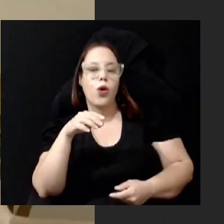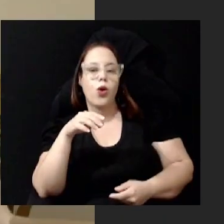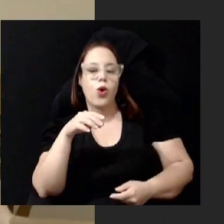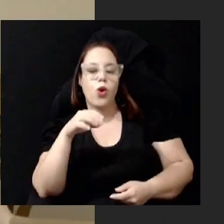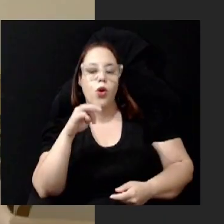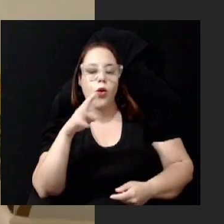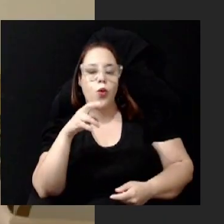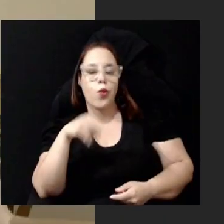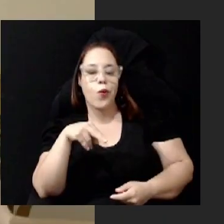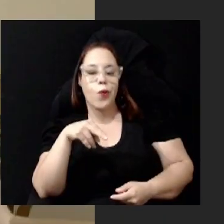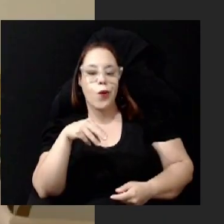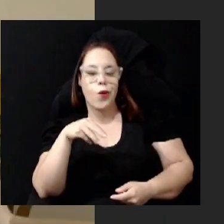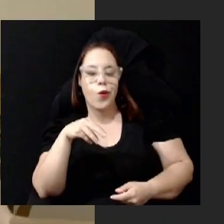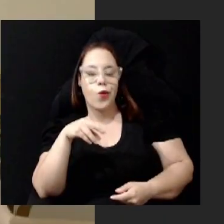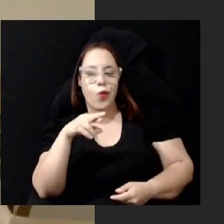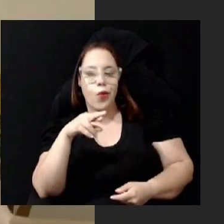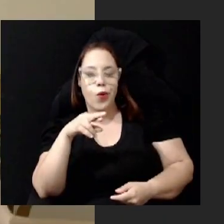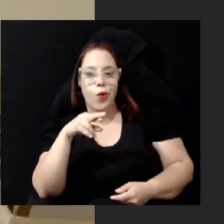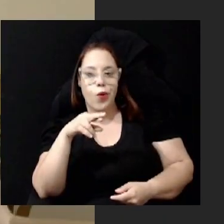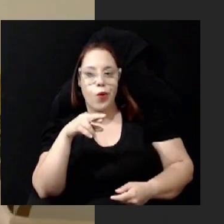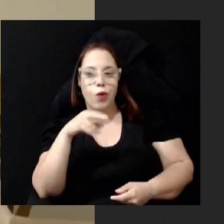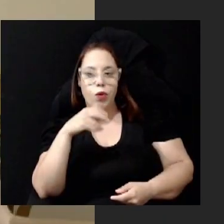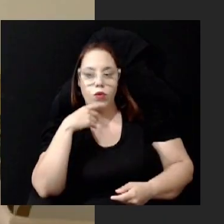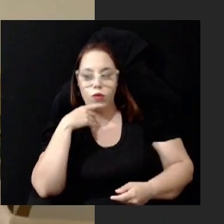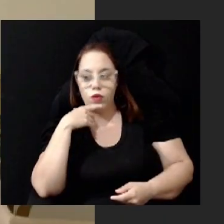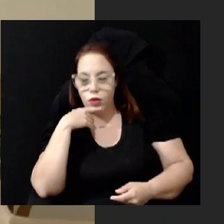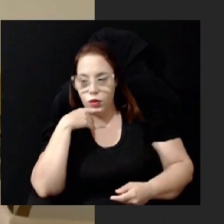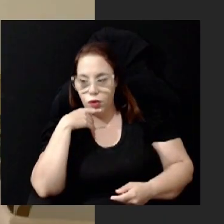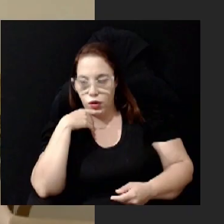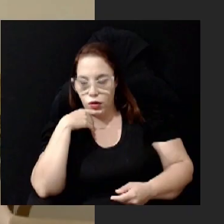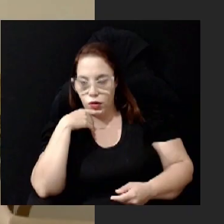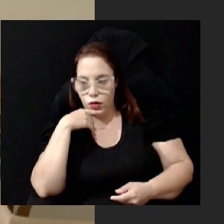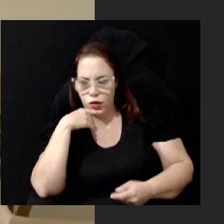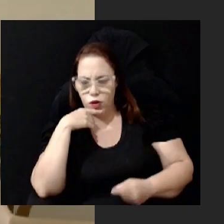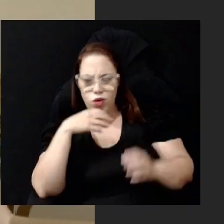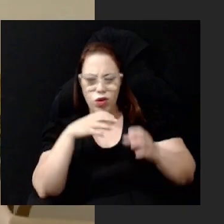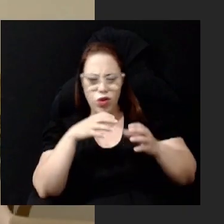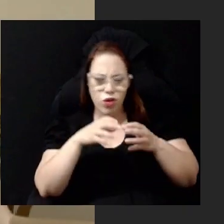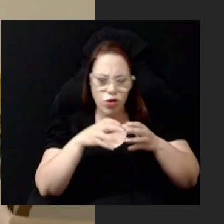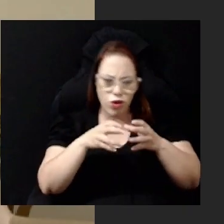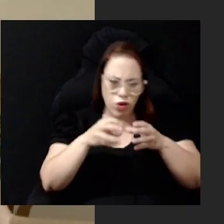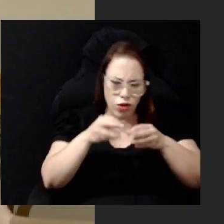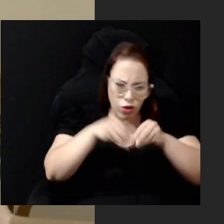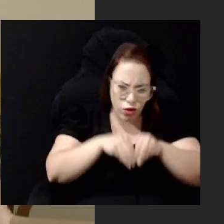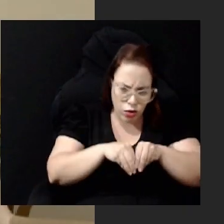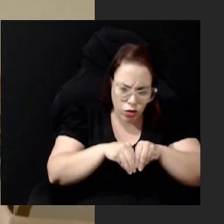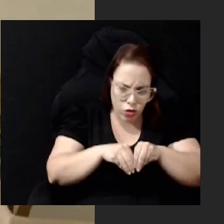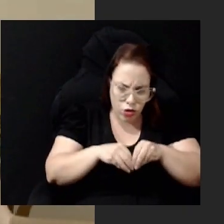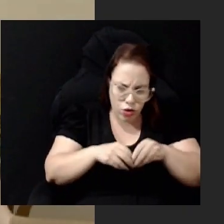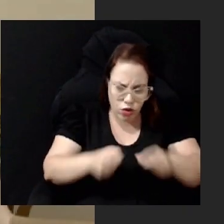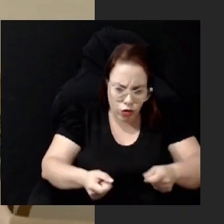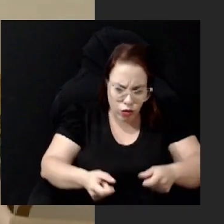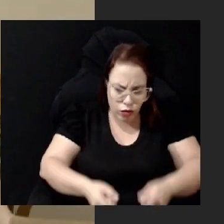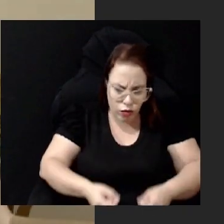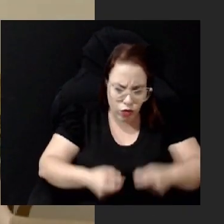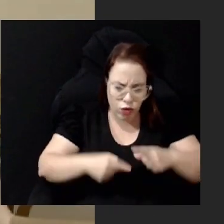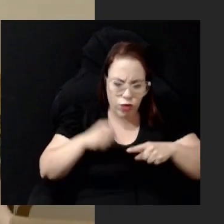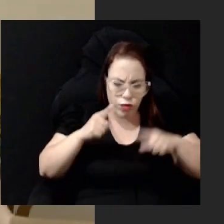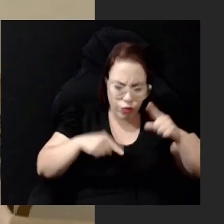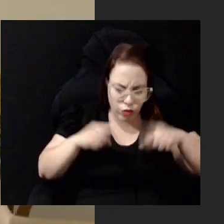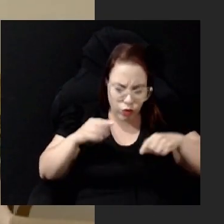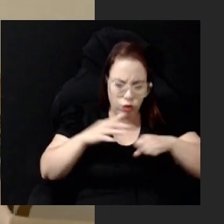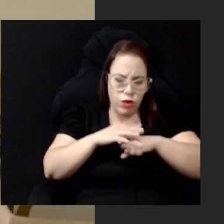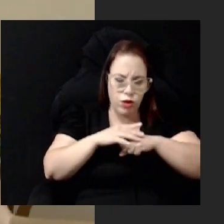novo, é importante a gente dizer que câncer ósseo, a gente está colocando tudo no mesmo, vamos dizer, no mesmo saco, mas a gente está falando de